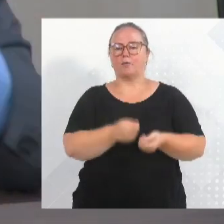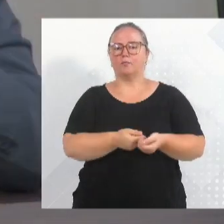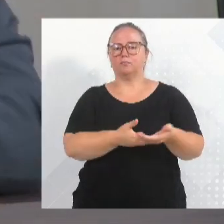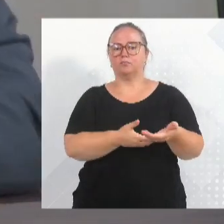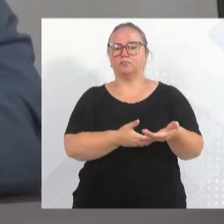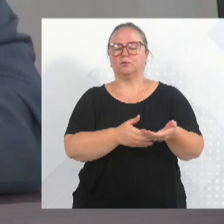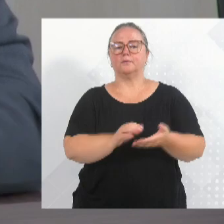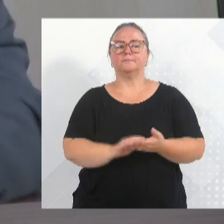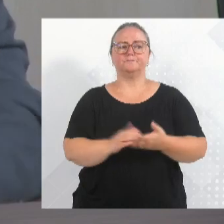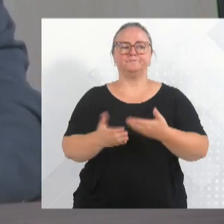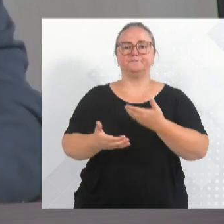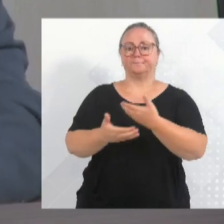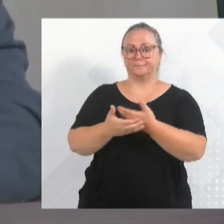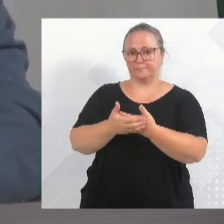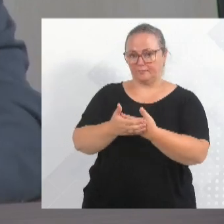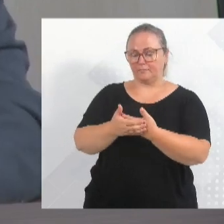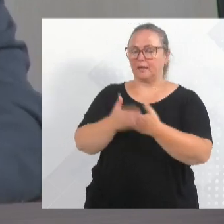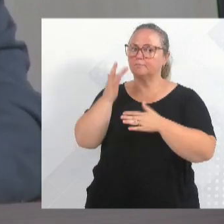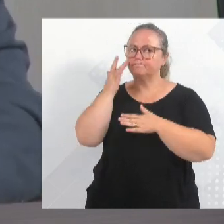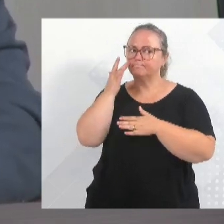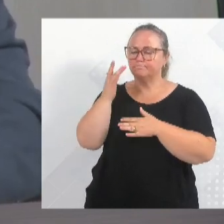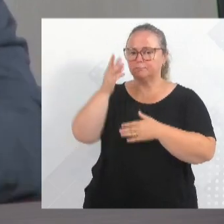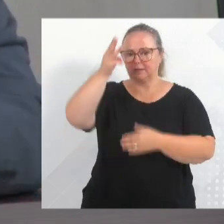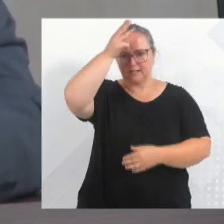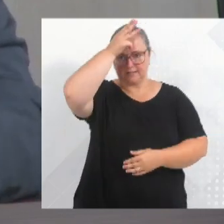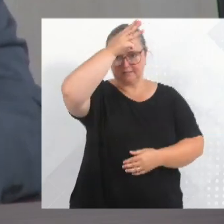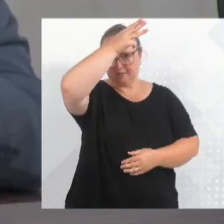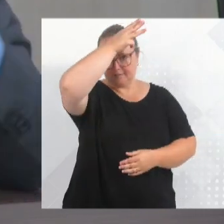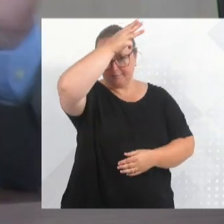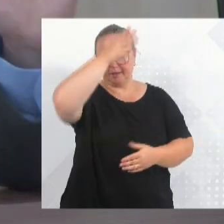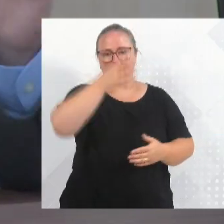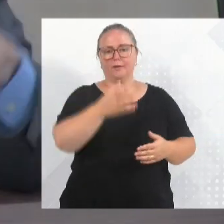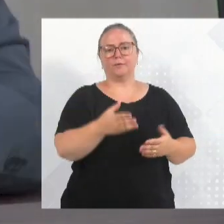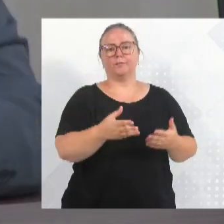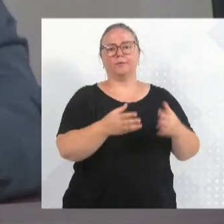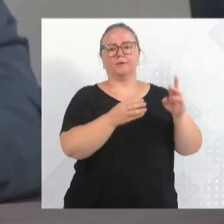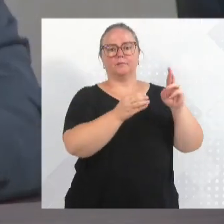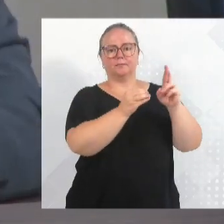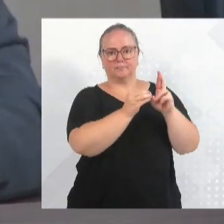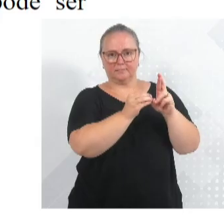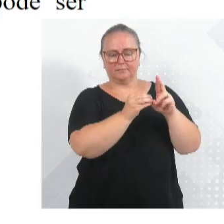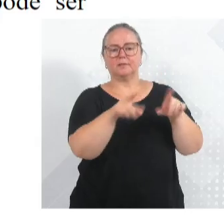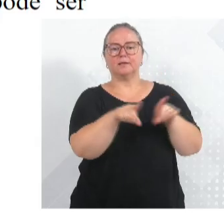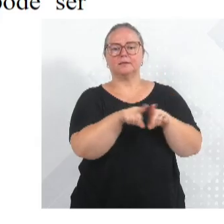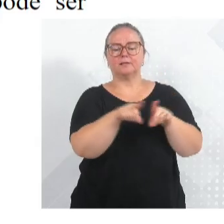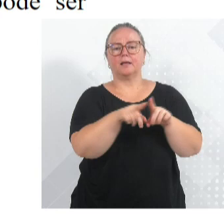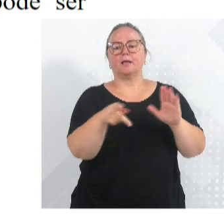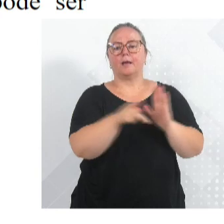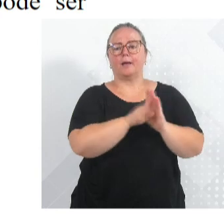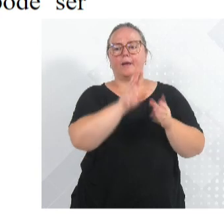Santo Antônio, mas o Catarina e o Isabel, eles possuem uma reservação própria, com uma certa